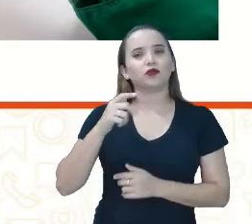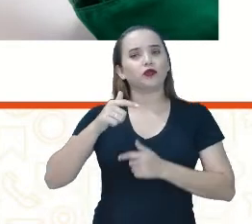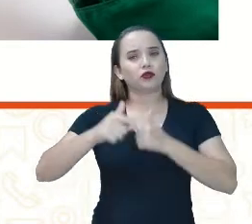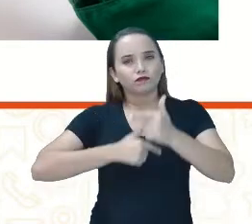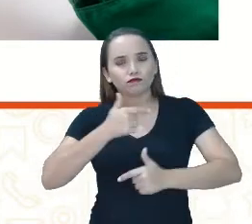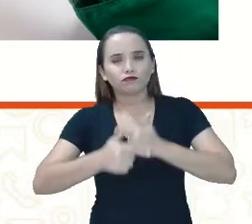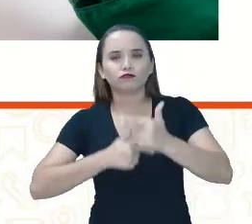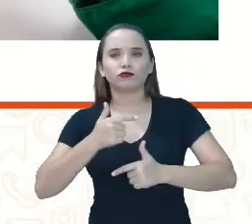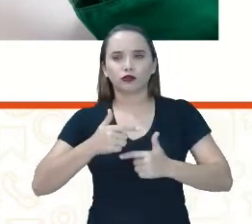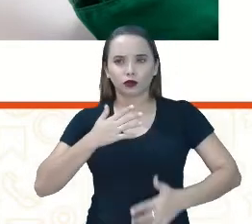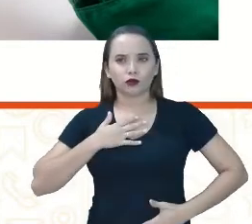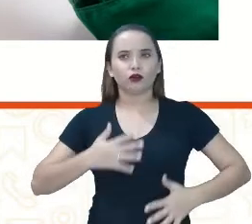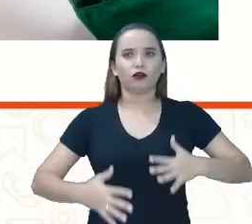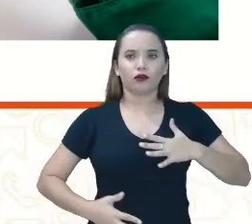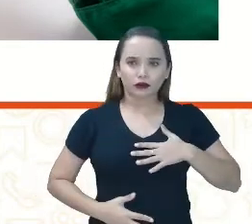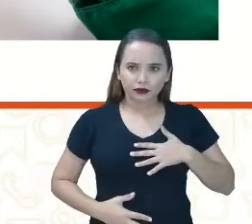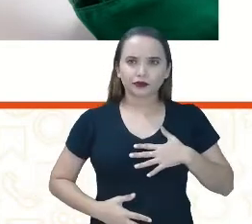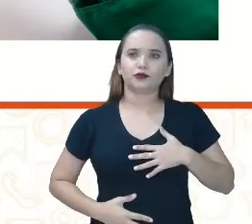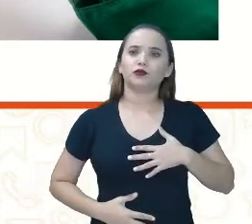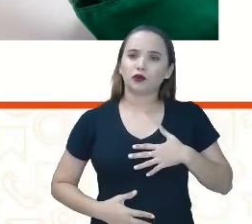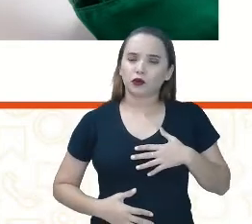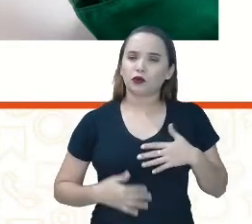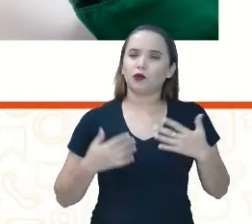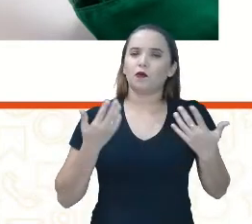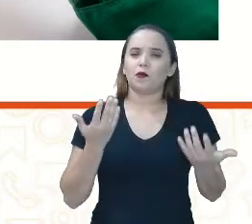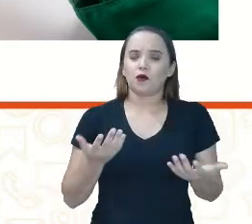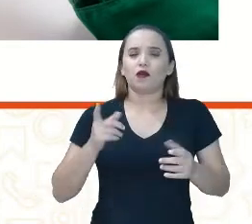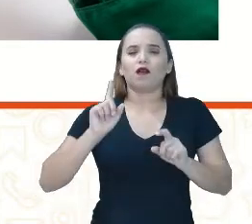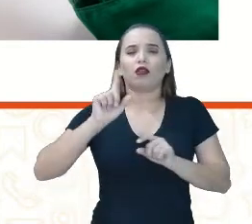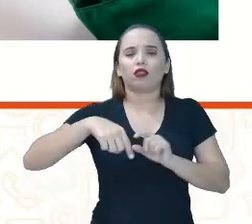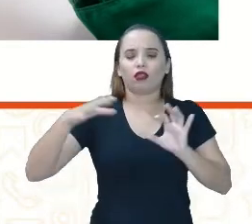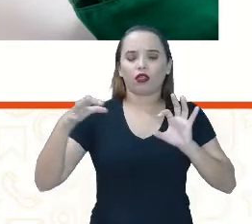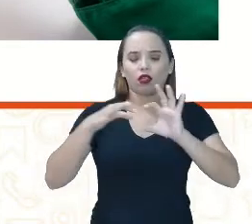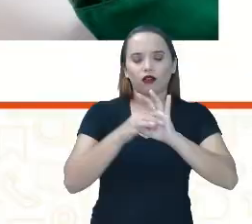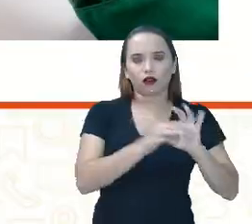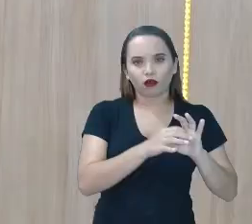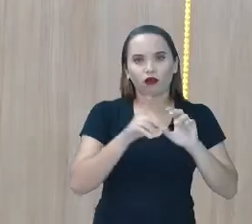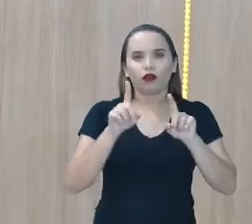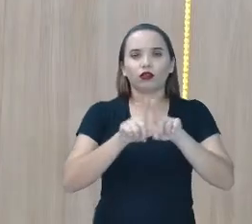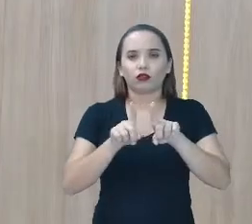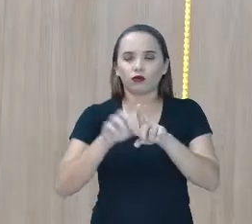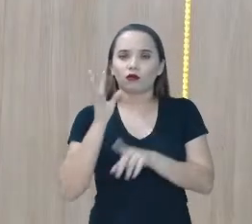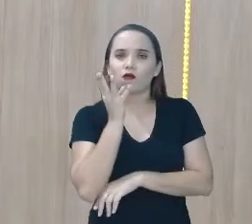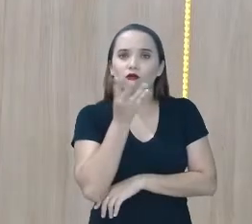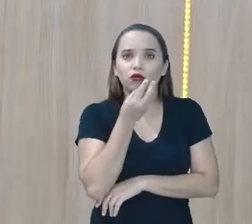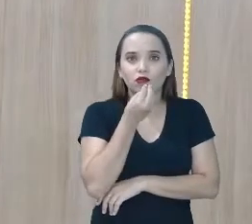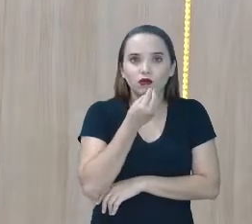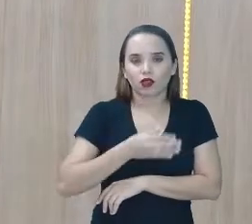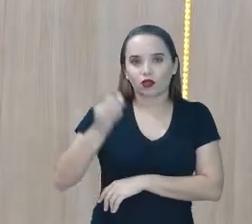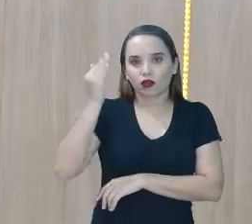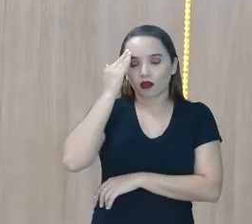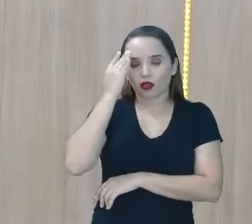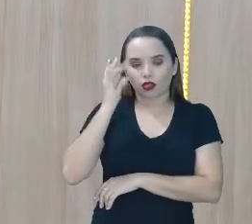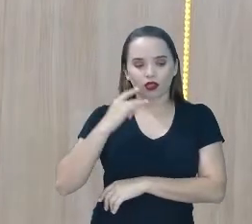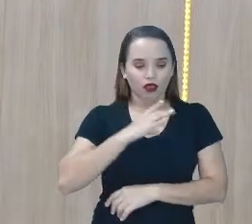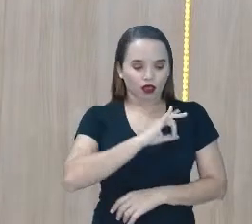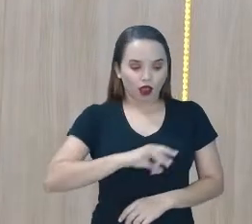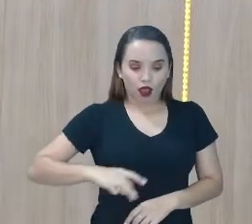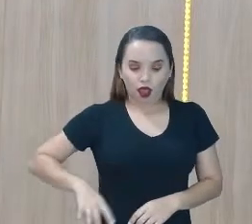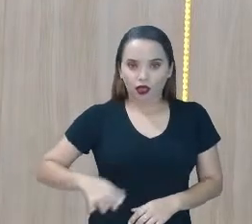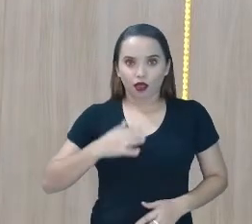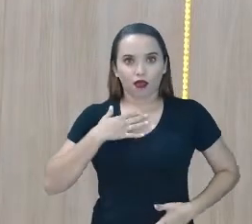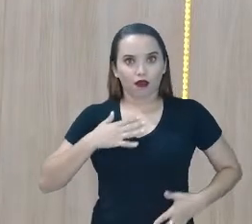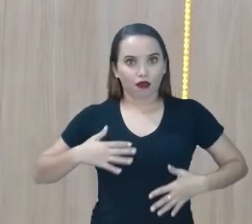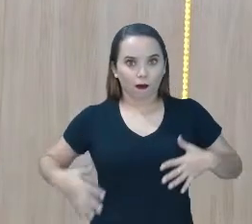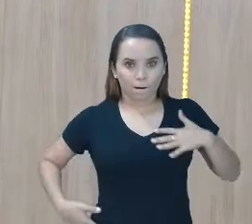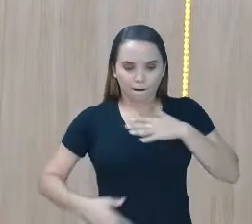corporal. Né? Esquema corporal que está relacionado com o conhecimento e a identificação das partes do corpo. Percebam que a gente tem